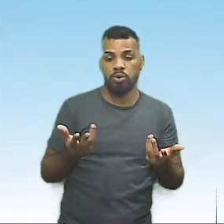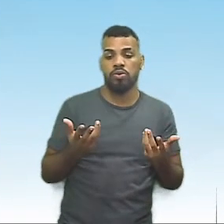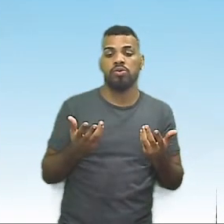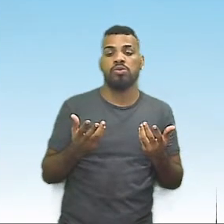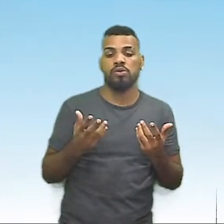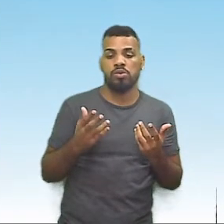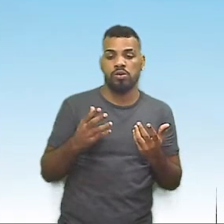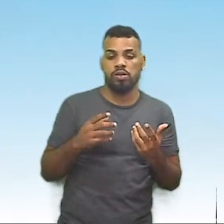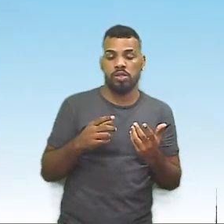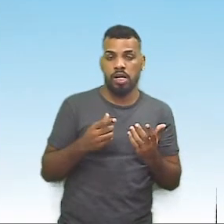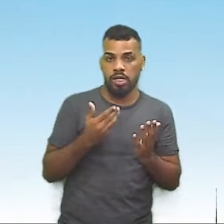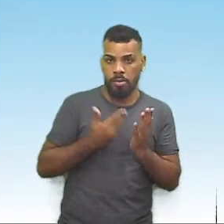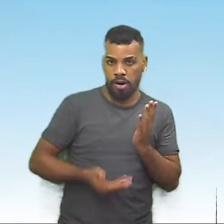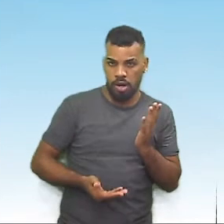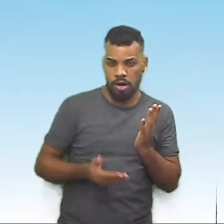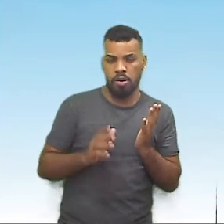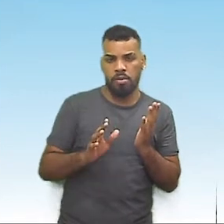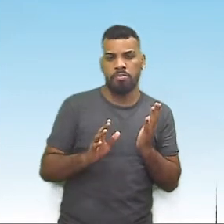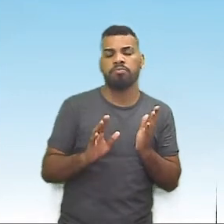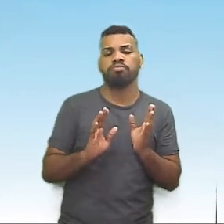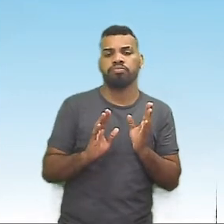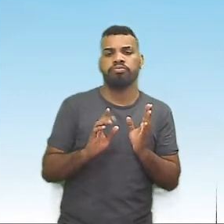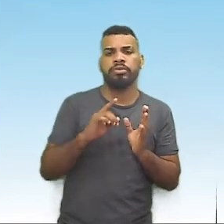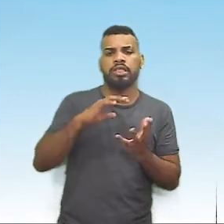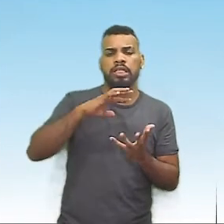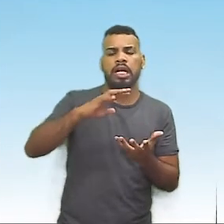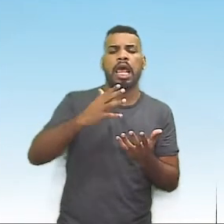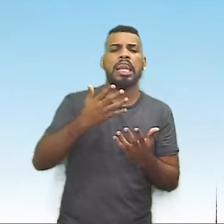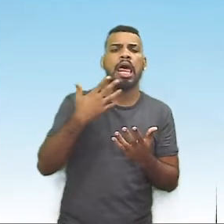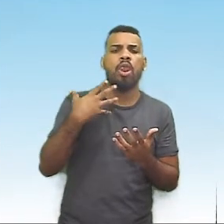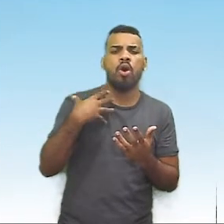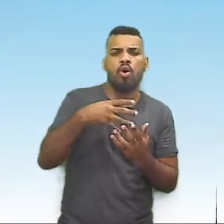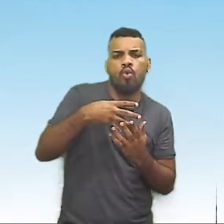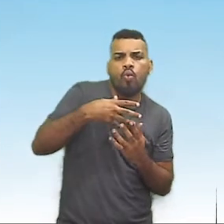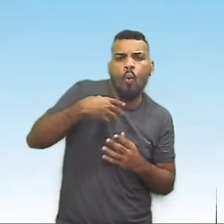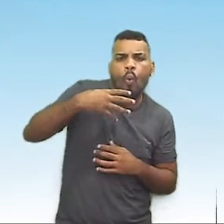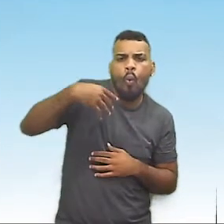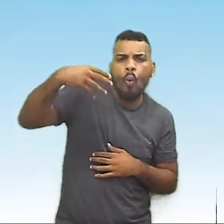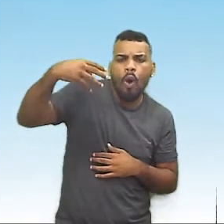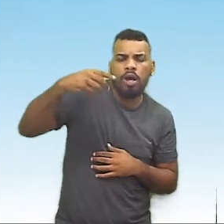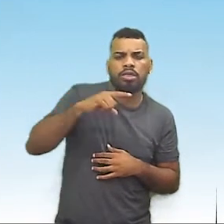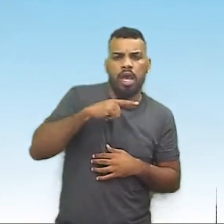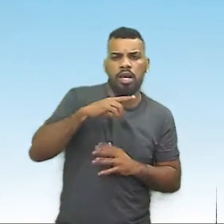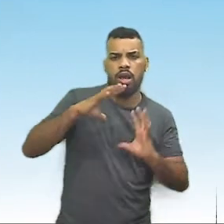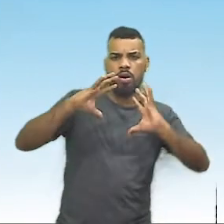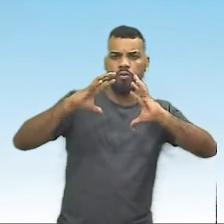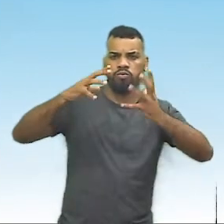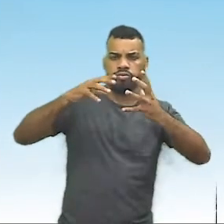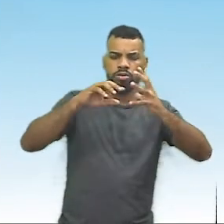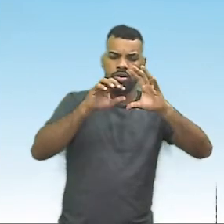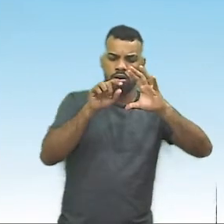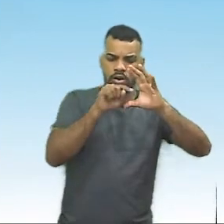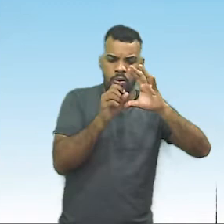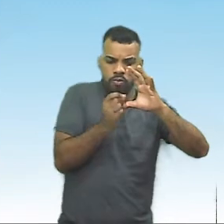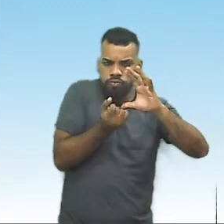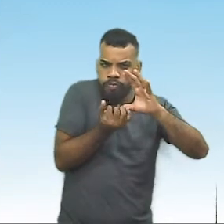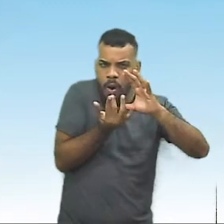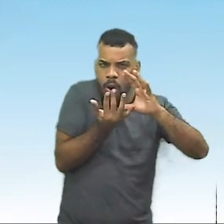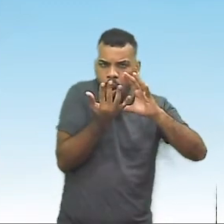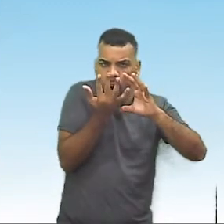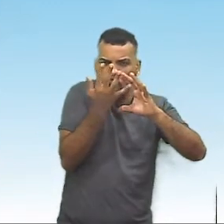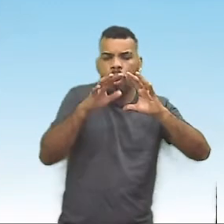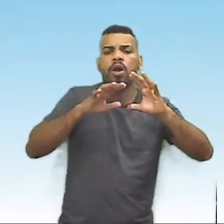aí a perda, quando se fala da perda desse calor, através da superfície global, ela é chamada de fluxo